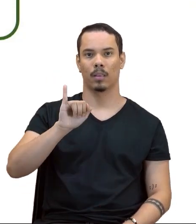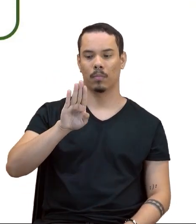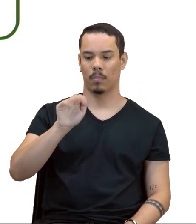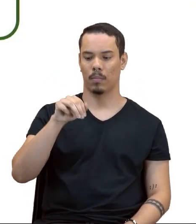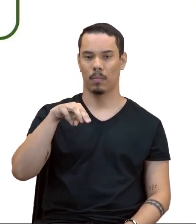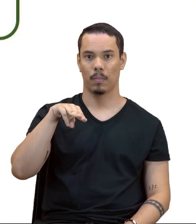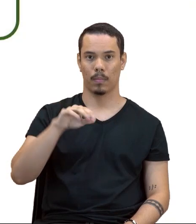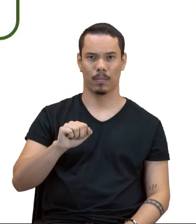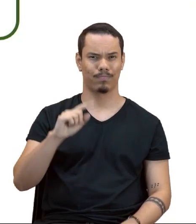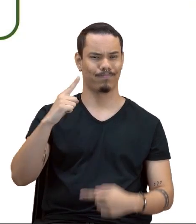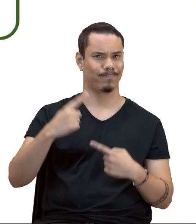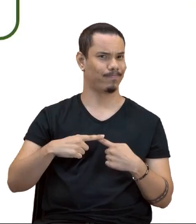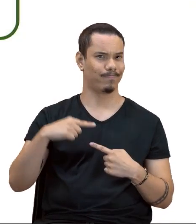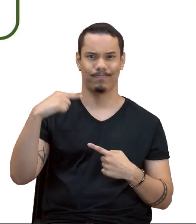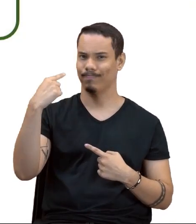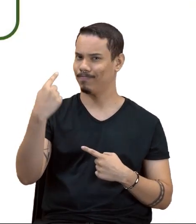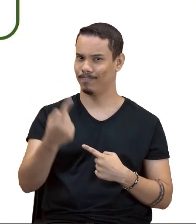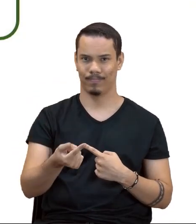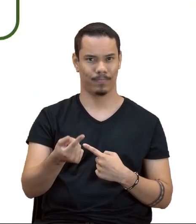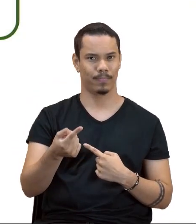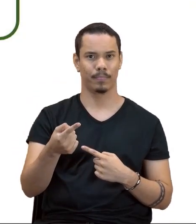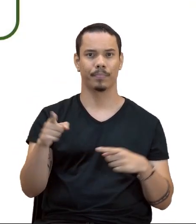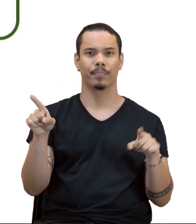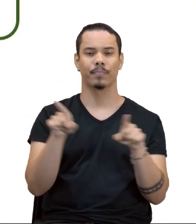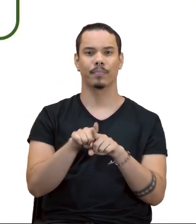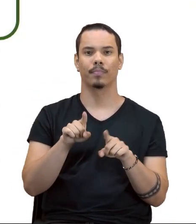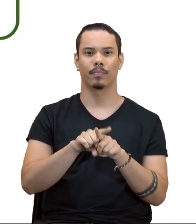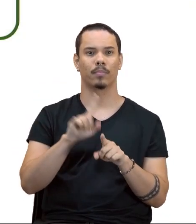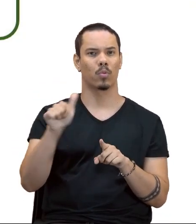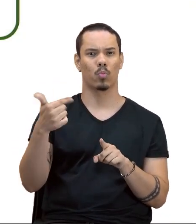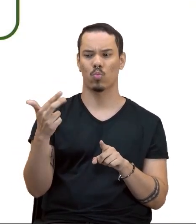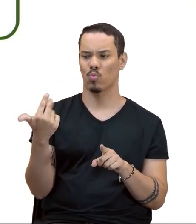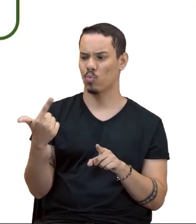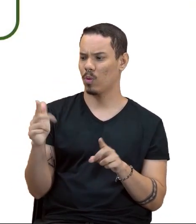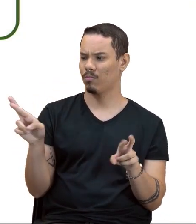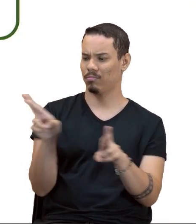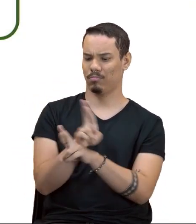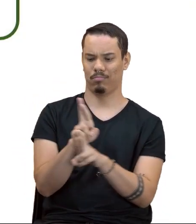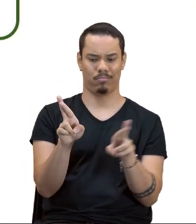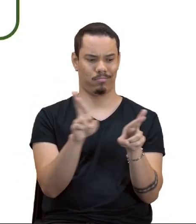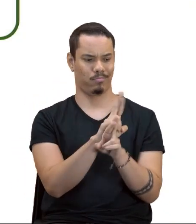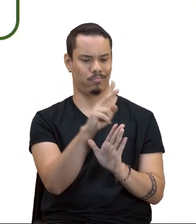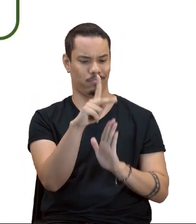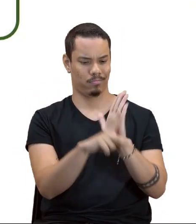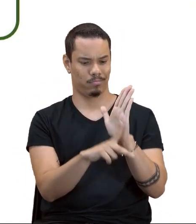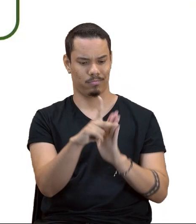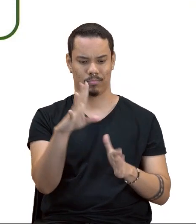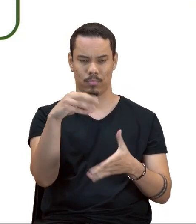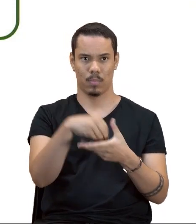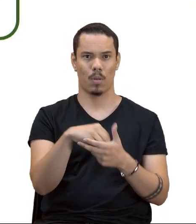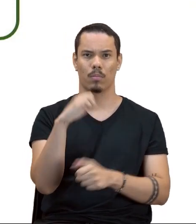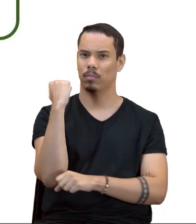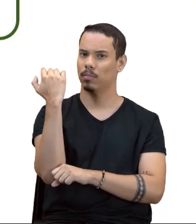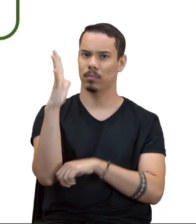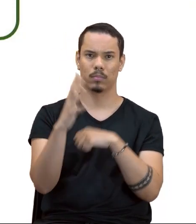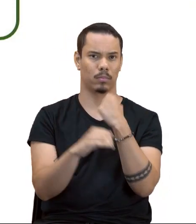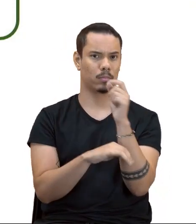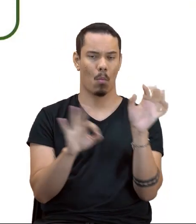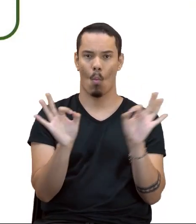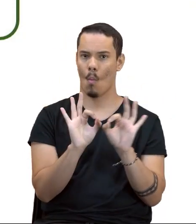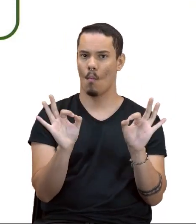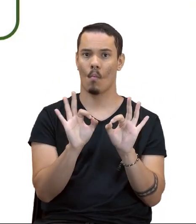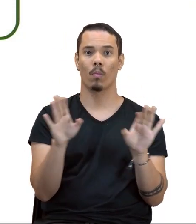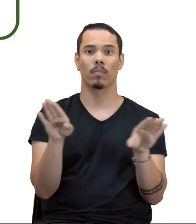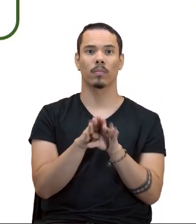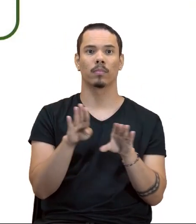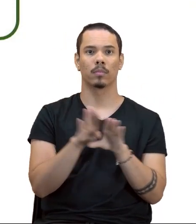bem depois, né? Com certeza. O C ali, não há relação destes projetos com desmatamento. Óbvio, foi o que nós falamos o tempo